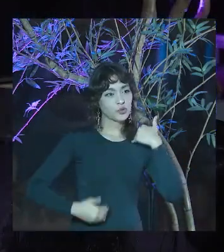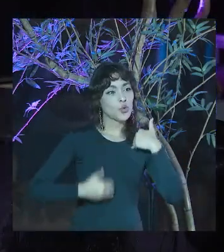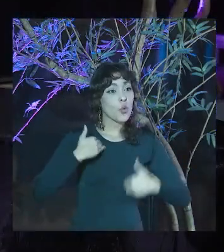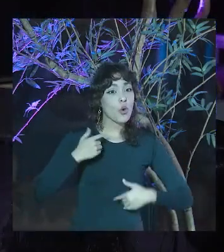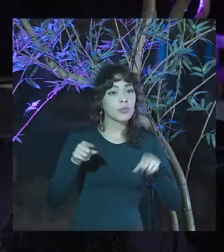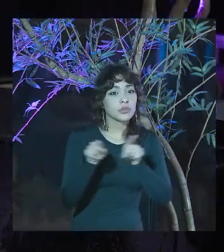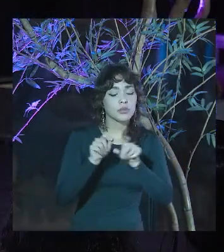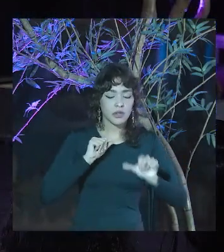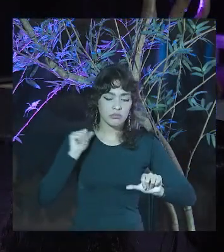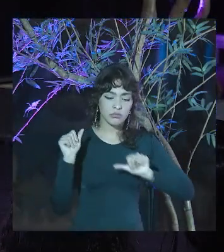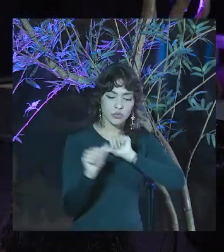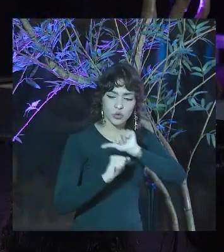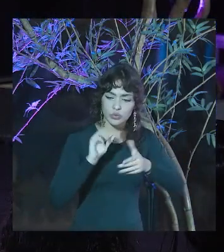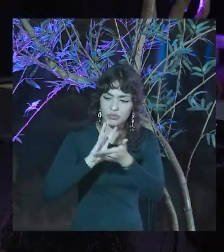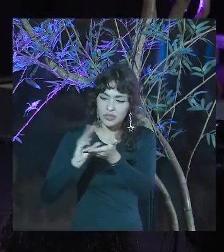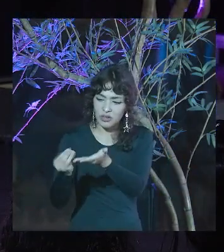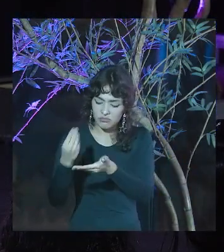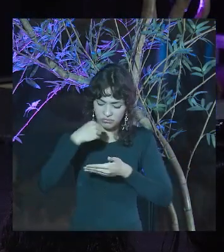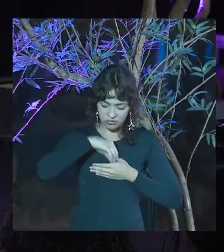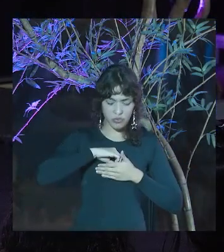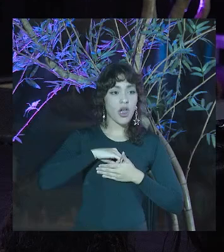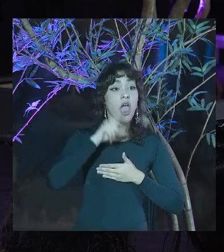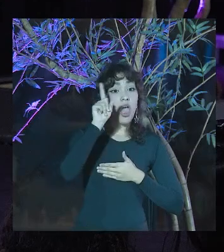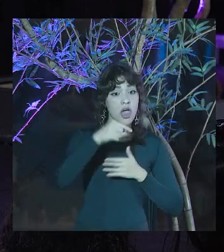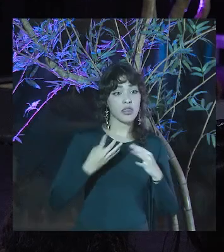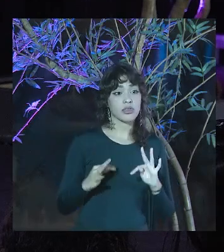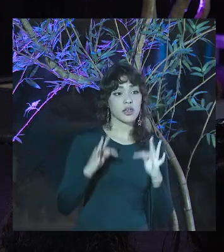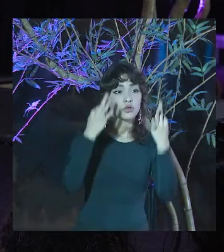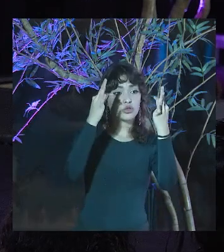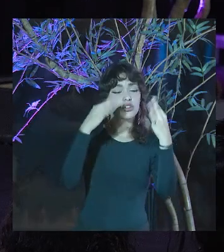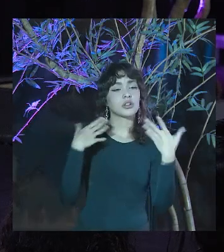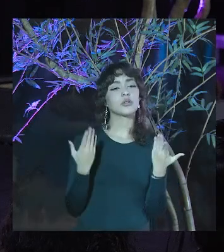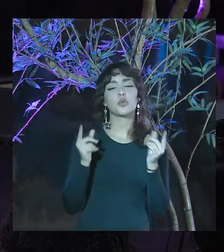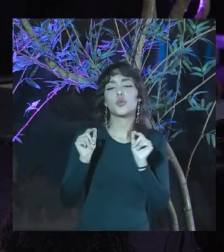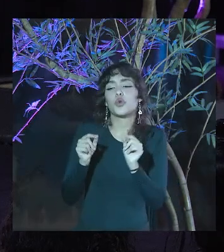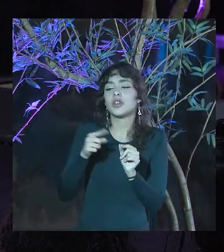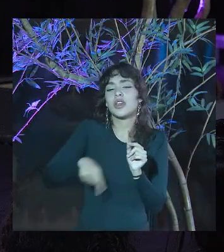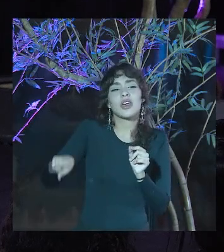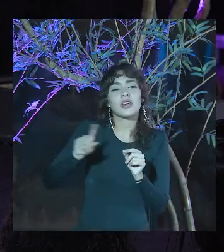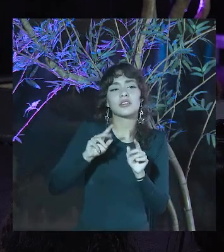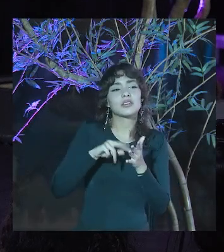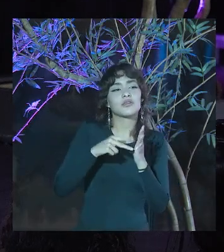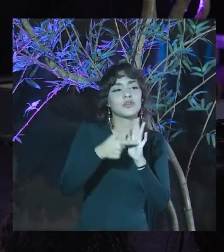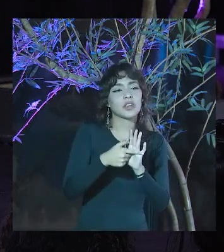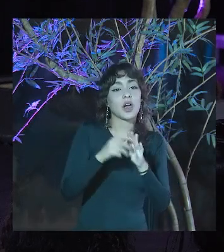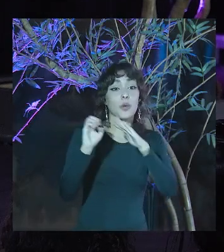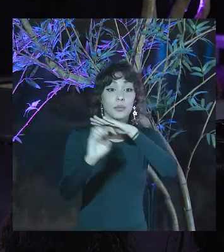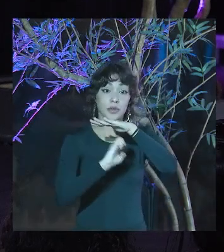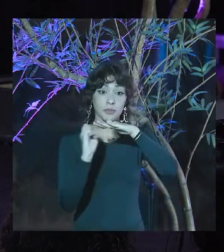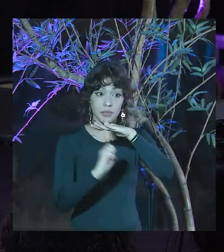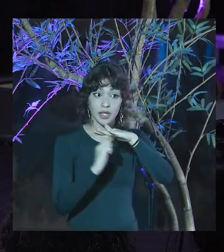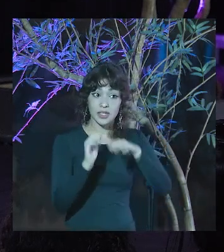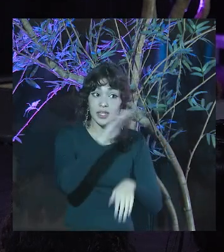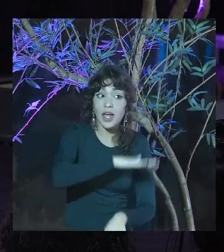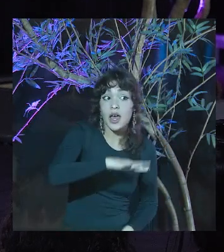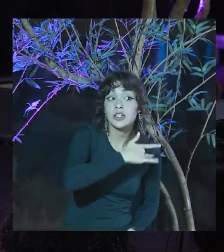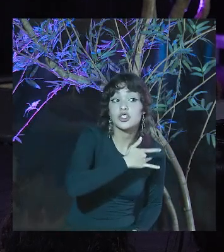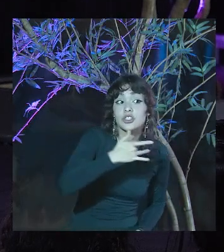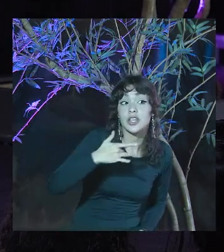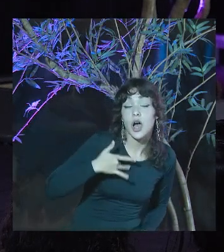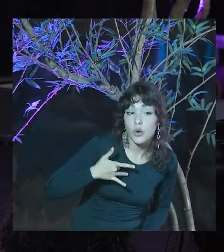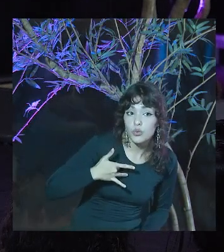está entendendo que isso é tecnologia. Mais do que isso, uma empresa da área de saúde foi colocada